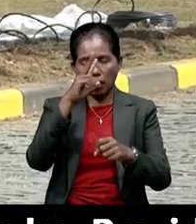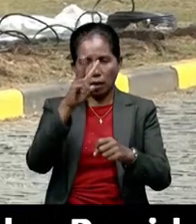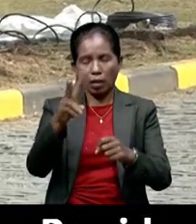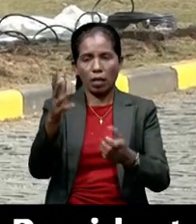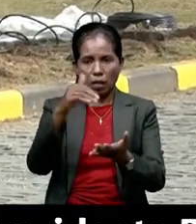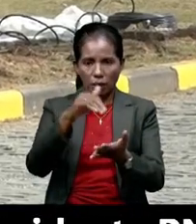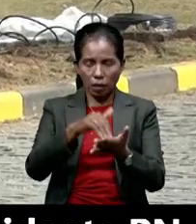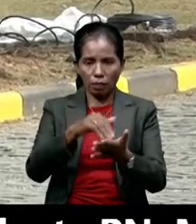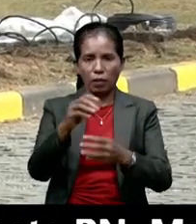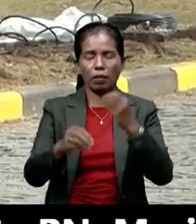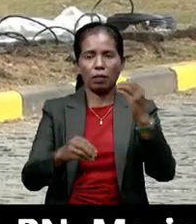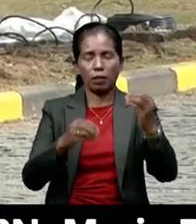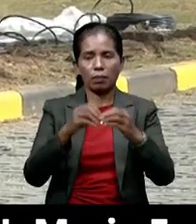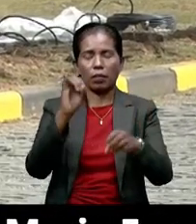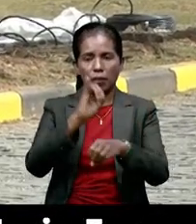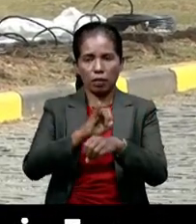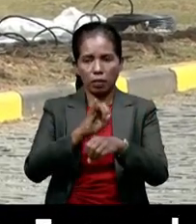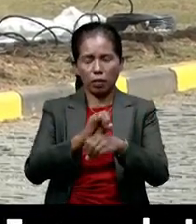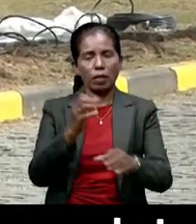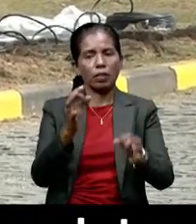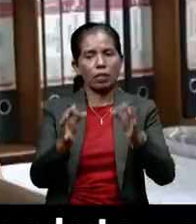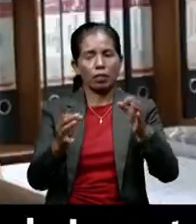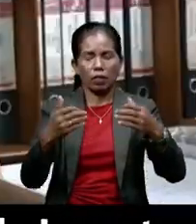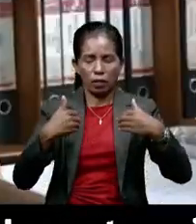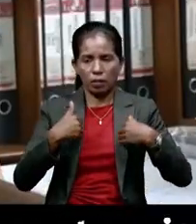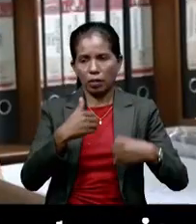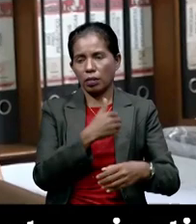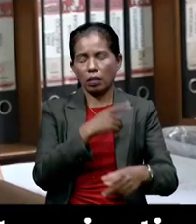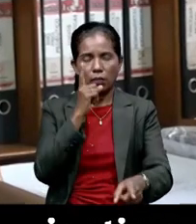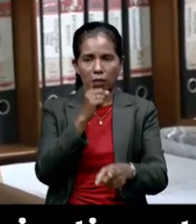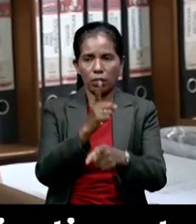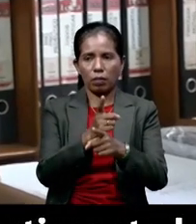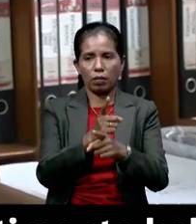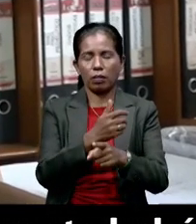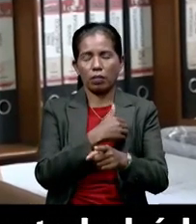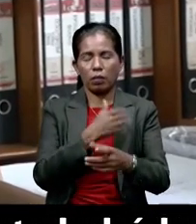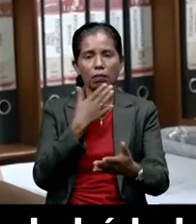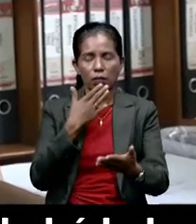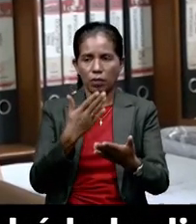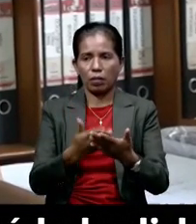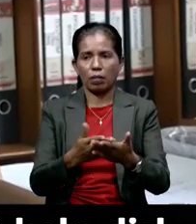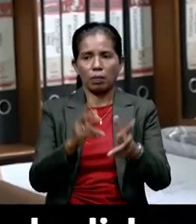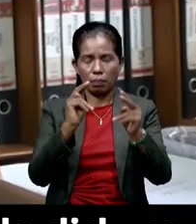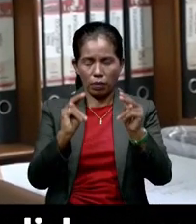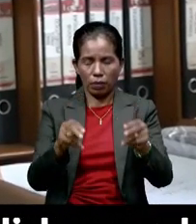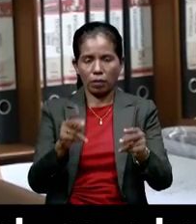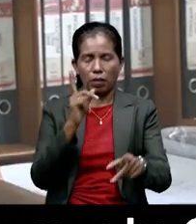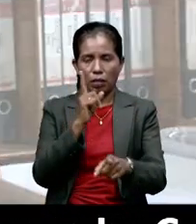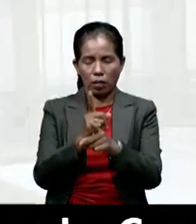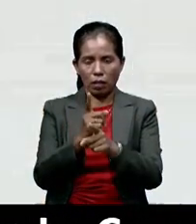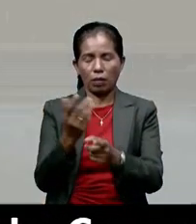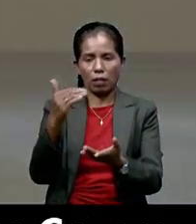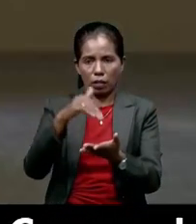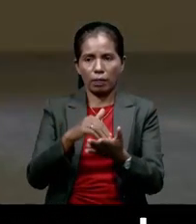da total, ba igreja nerasi se botruma sida kloska, sida dia persis halo los halo dia